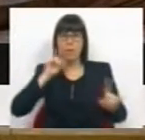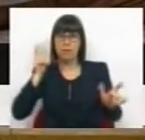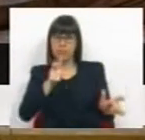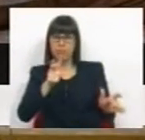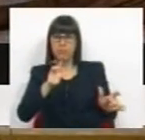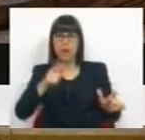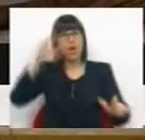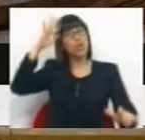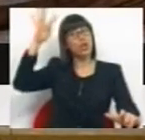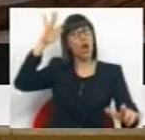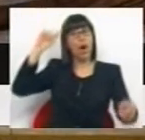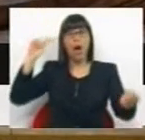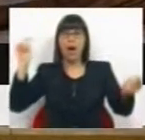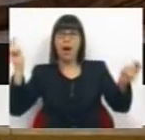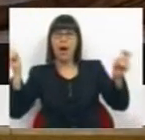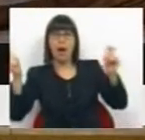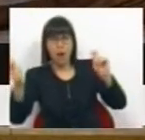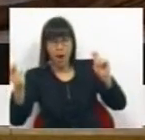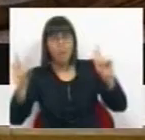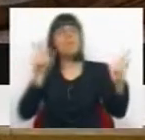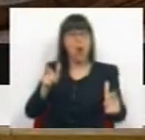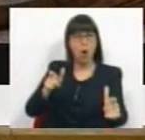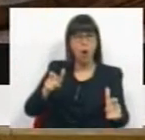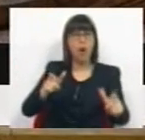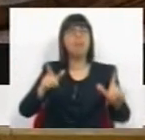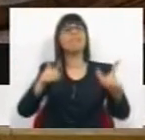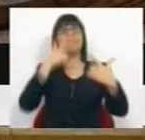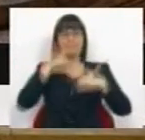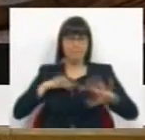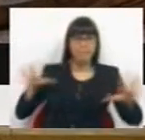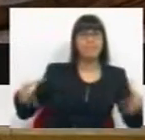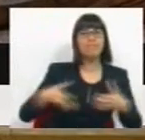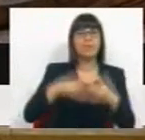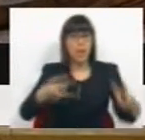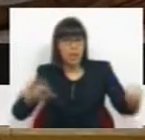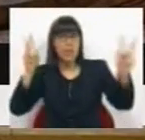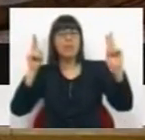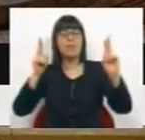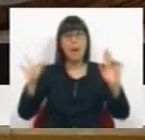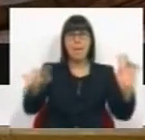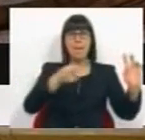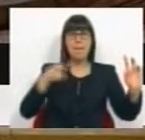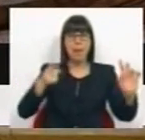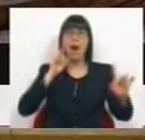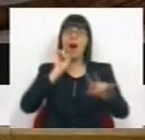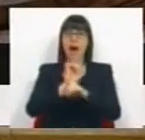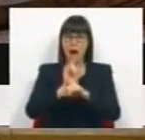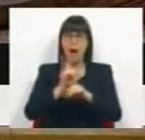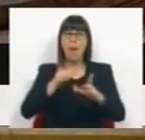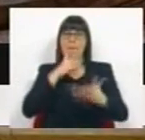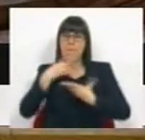vigiados, de sonhos em transformar, ainda que controlados, de sedes coletivas de liberdades e de paz, ainda